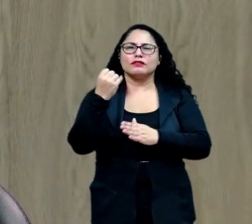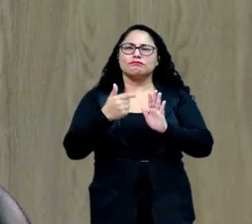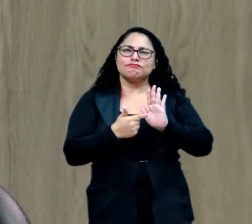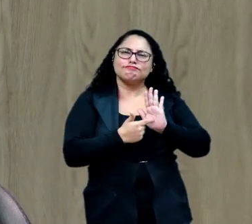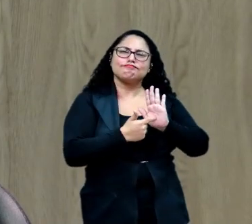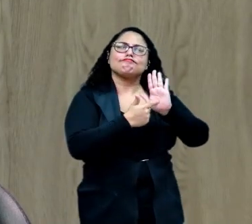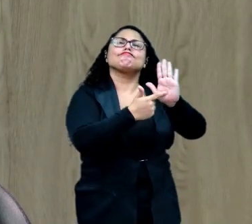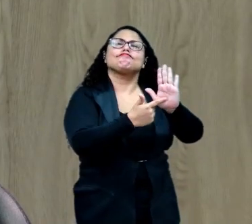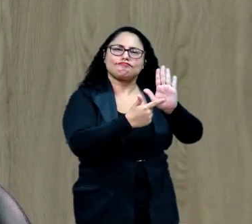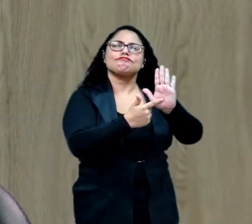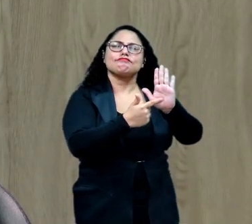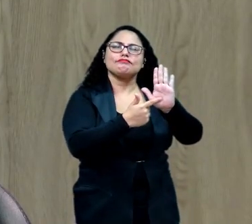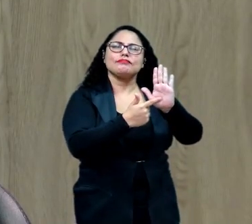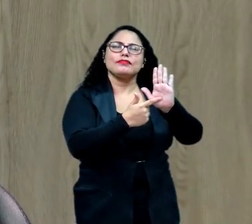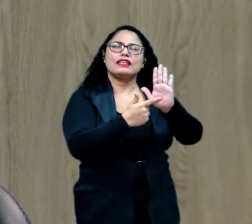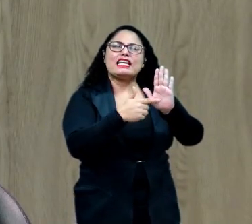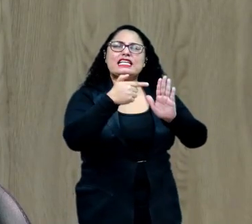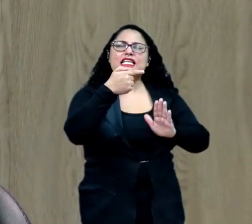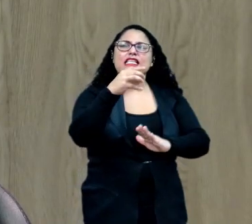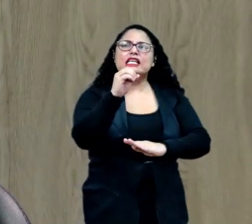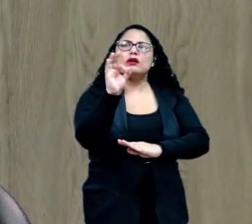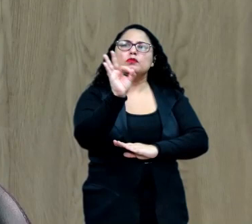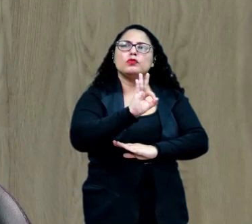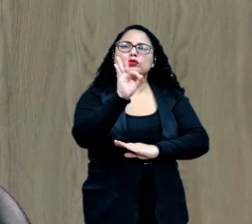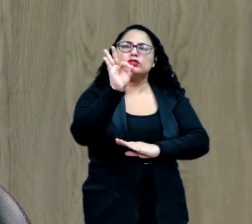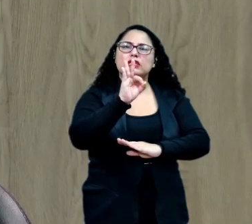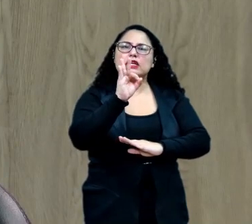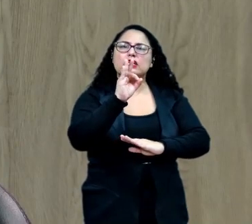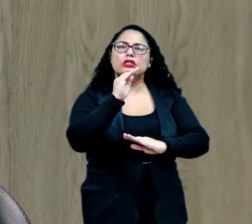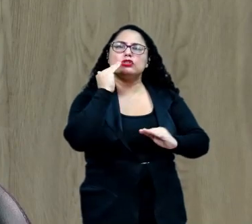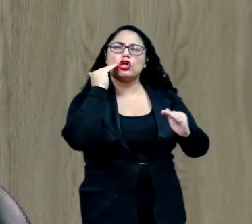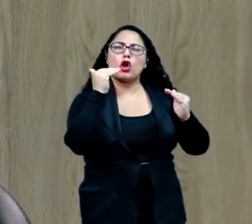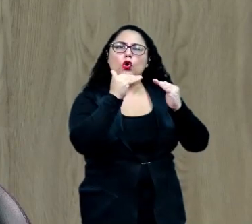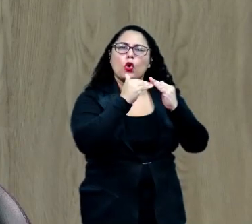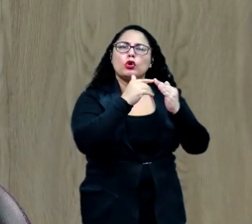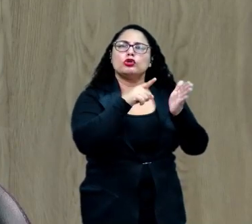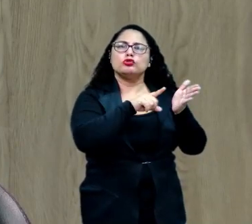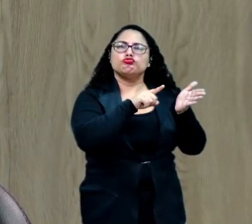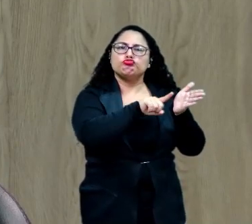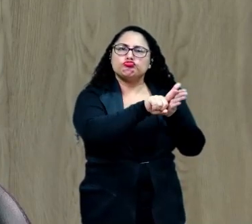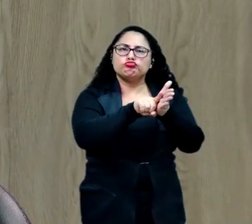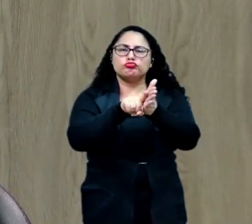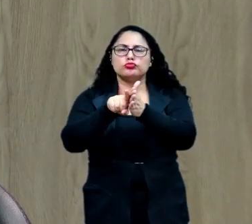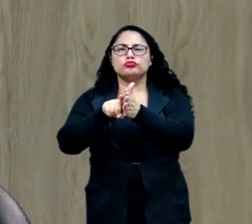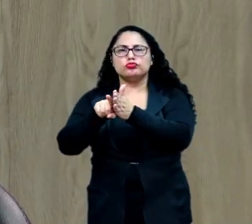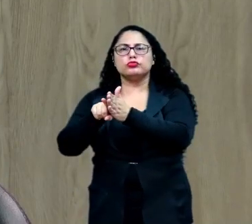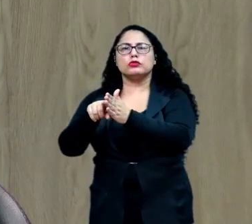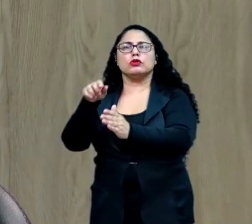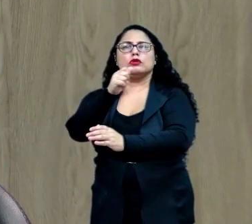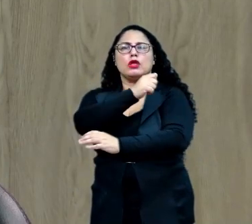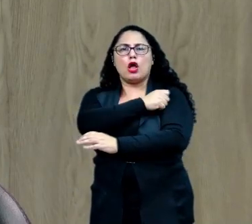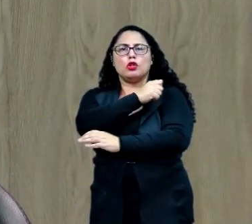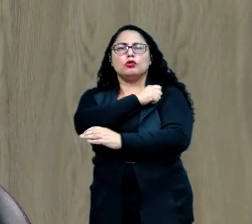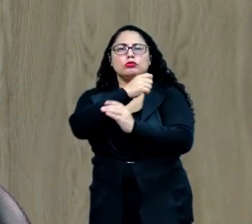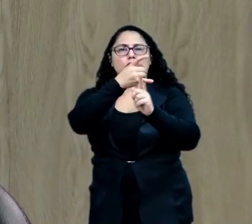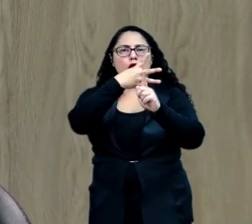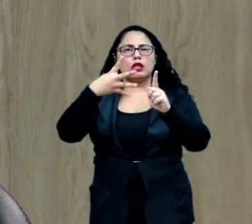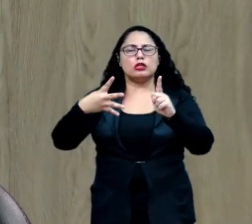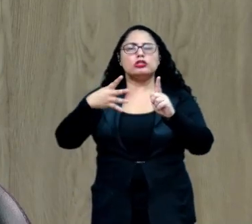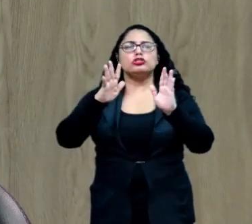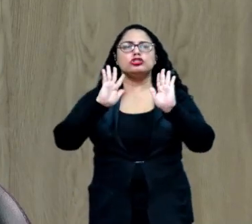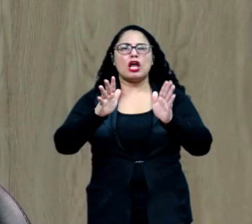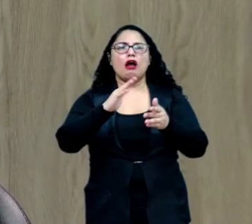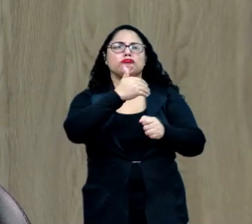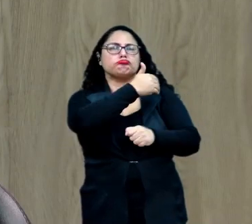destacar que cerca de 70%, de acordo com as pesquisas, dos estudantes LGBT já sofreram discriminação,